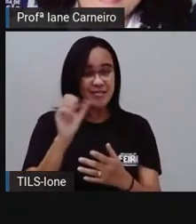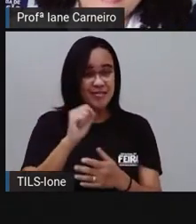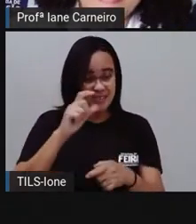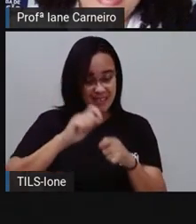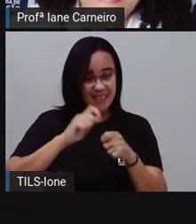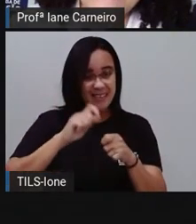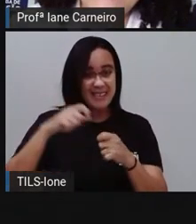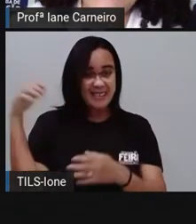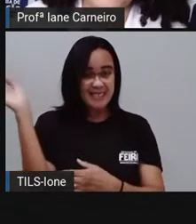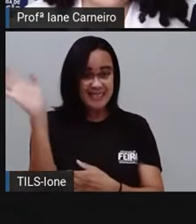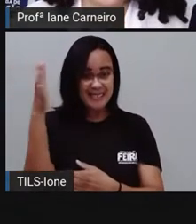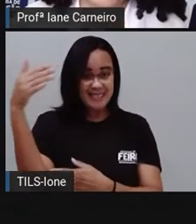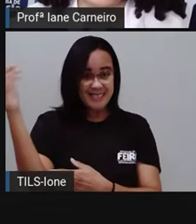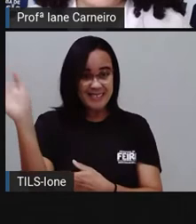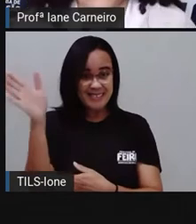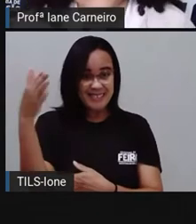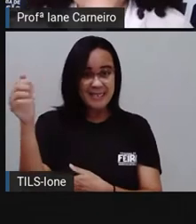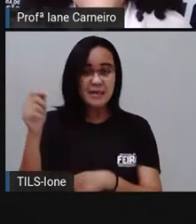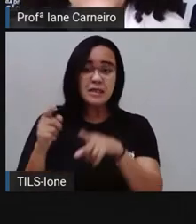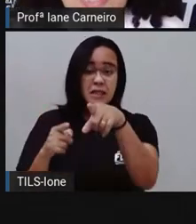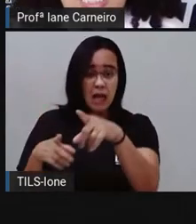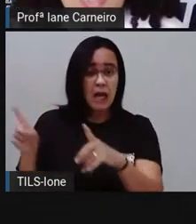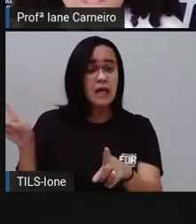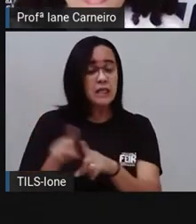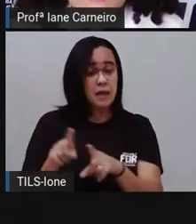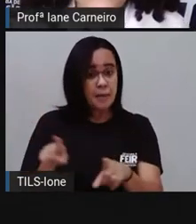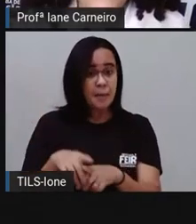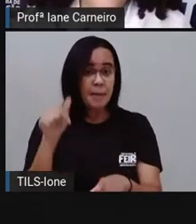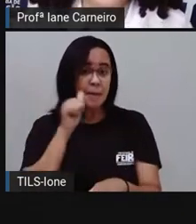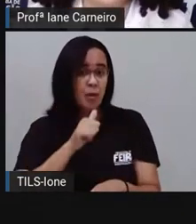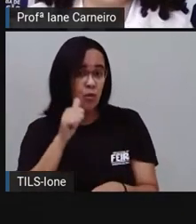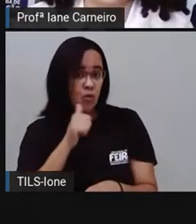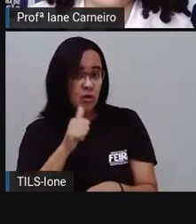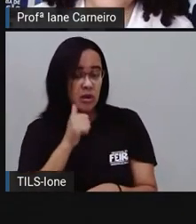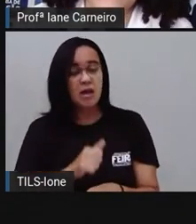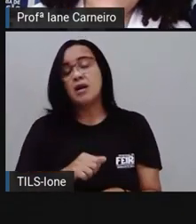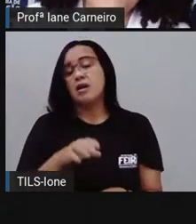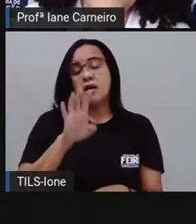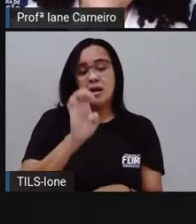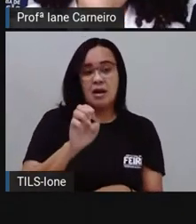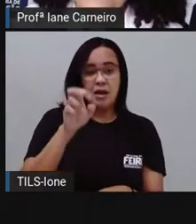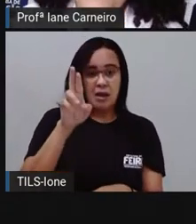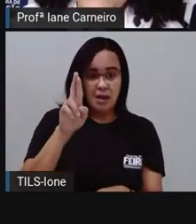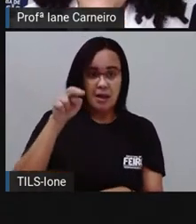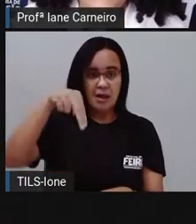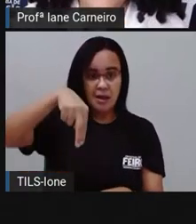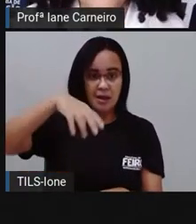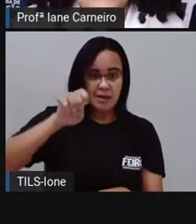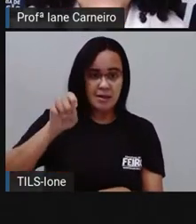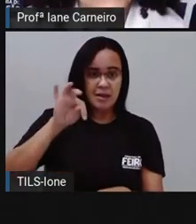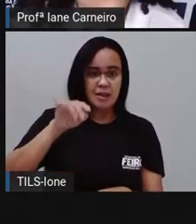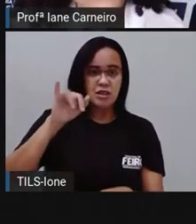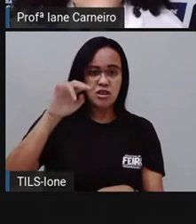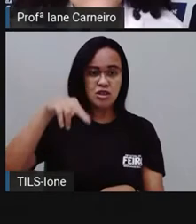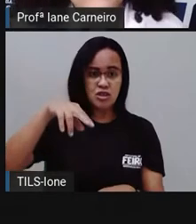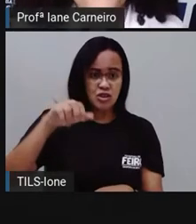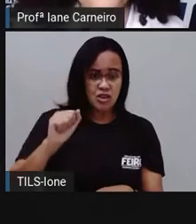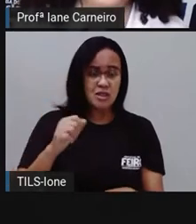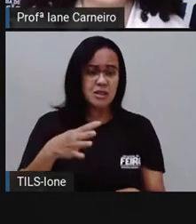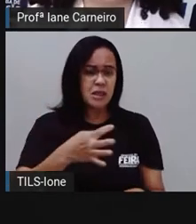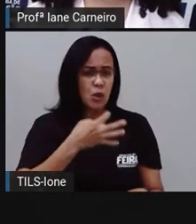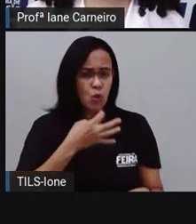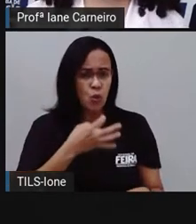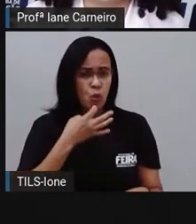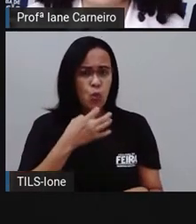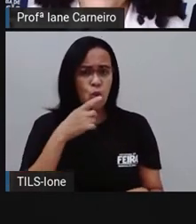feira. Essa aqui é a dona, a Ernestina Carneiro, né? Ferreira de Almeida. Ela era conhecida, é conhecida até